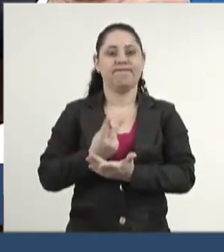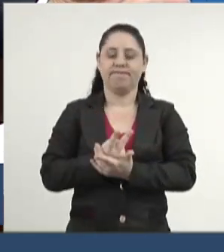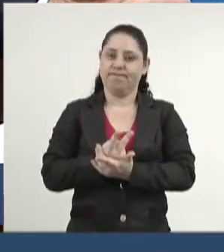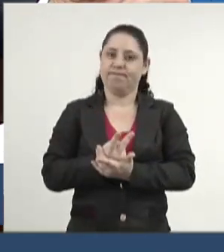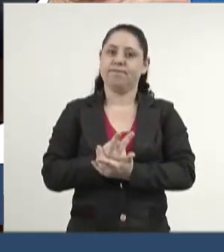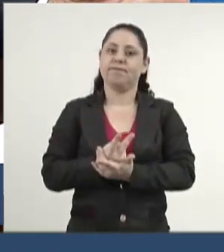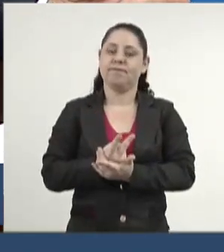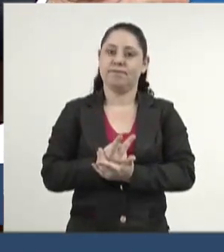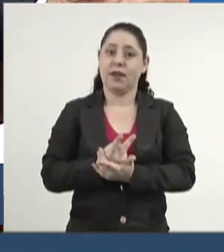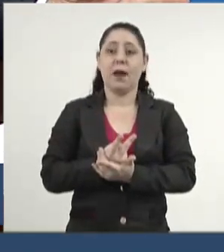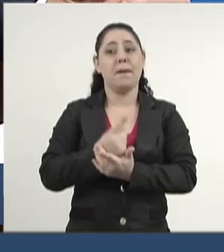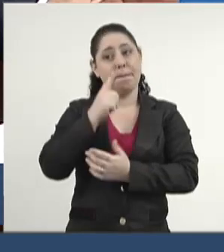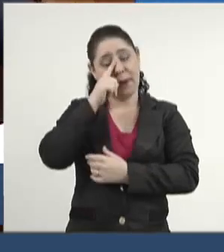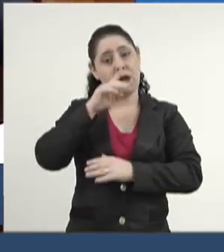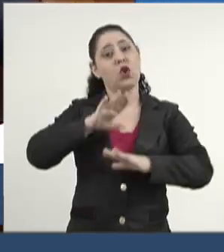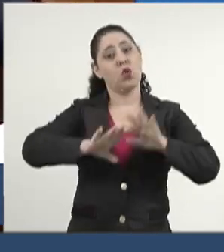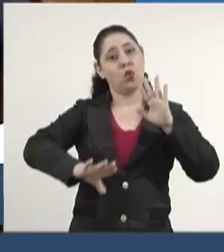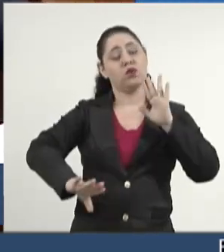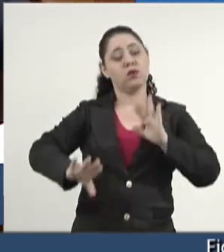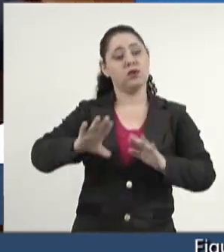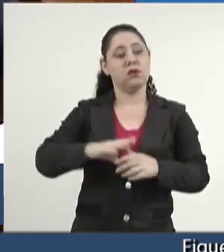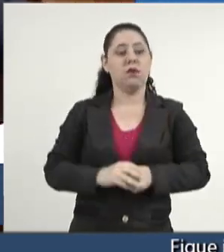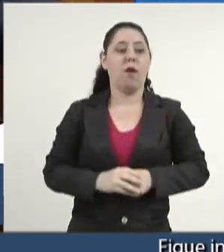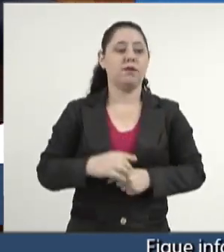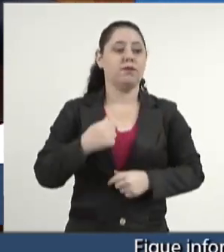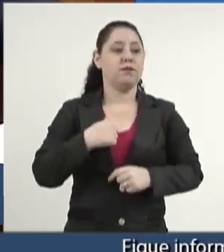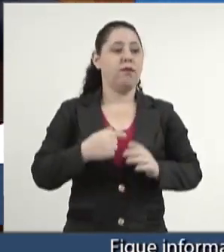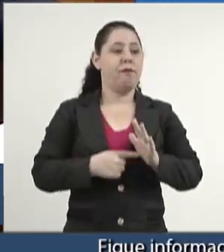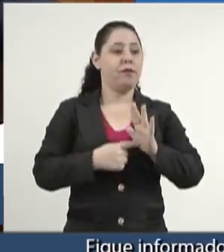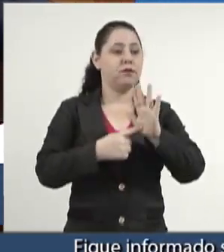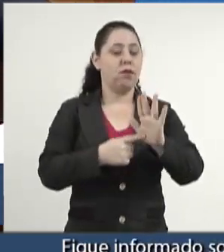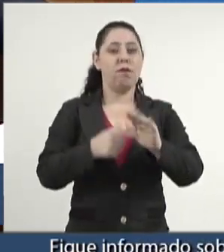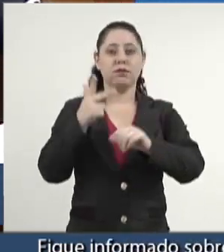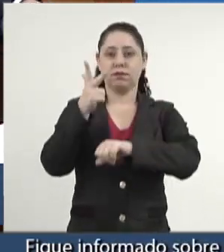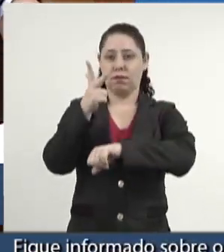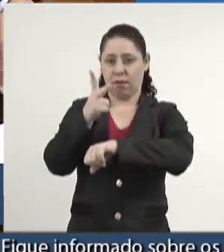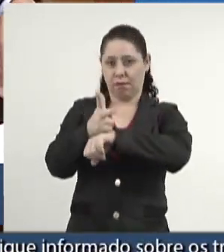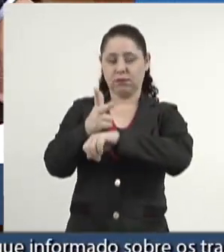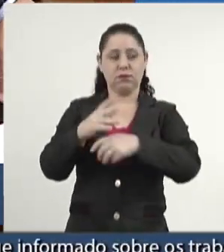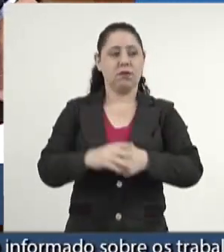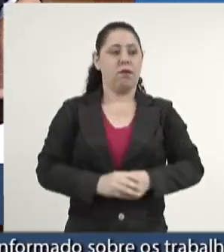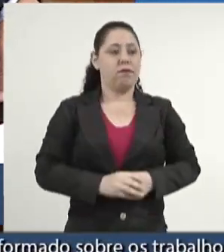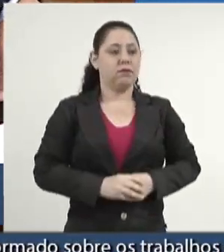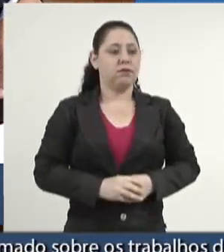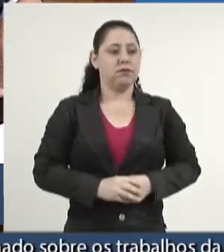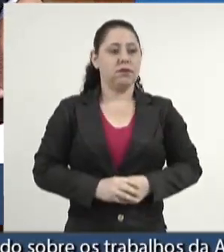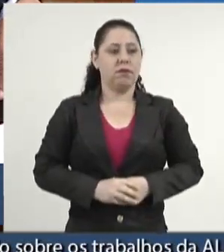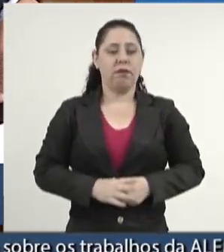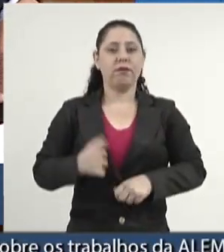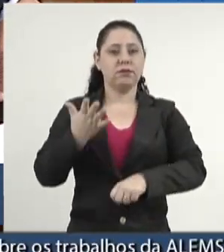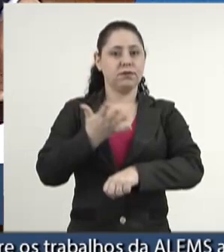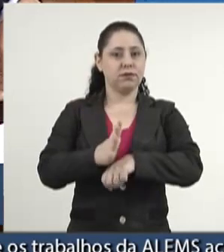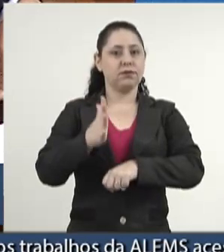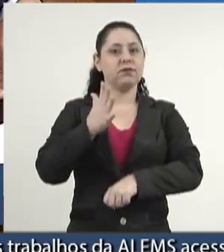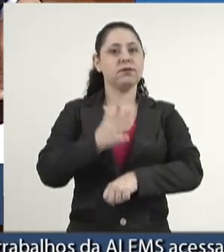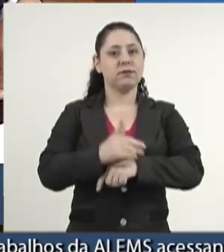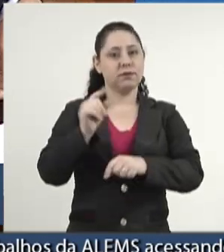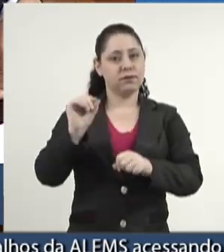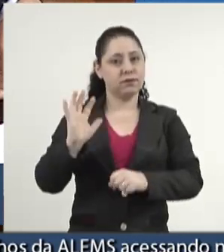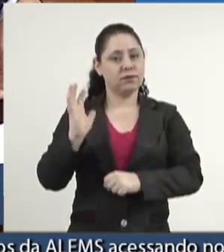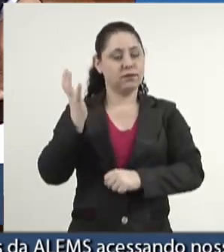bastante arriscada. Eu vou aqui apresentar um vídeo, senhor presidente, dos testes que estavam